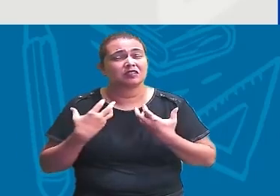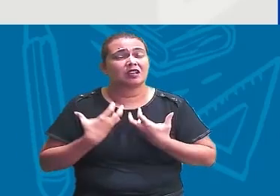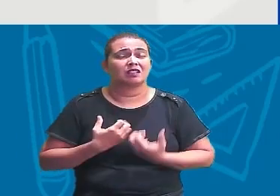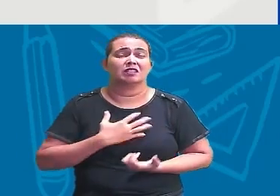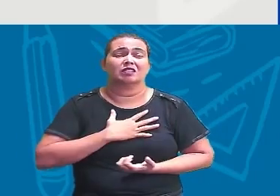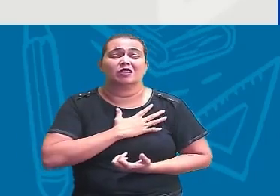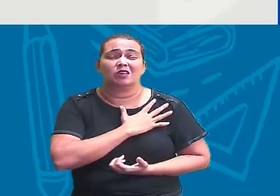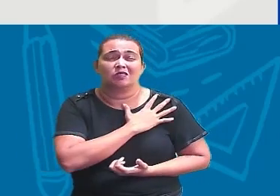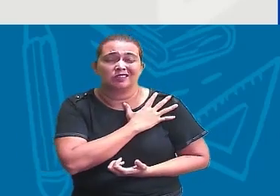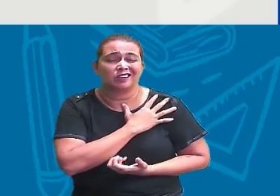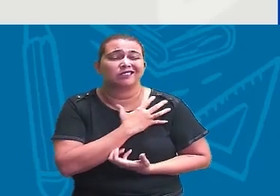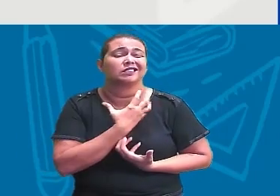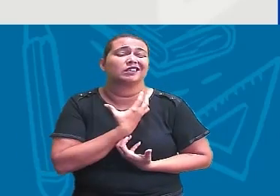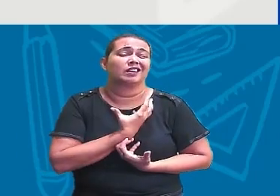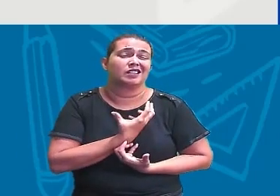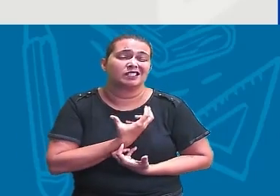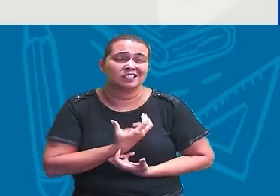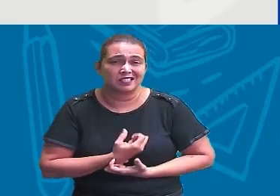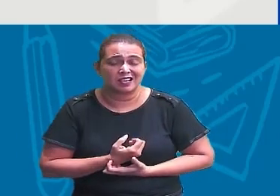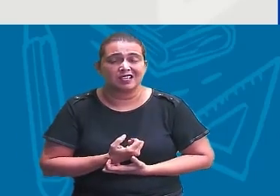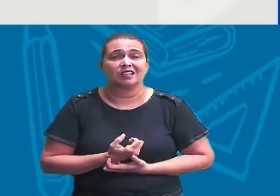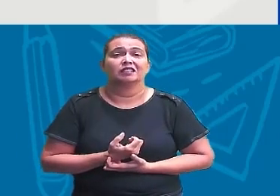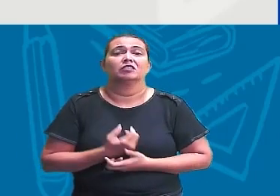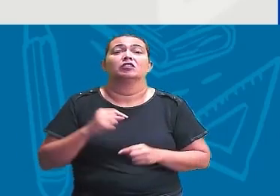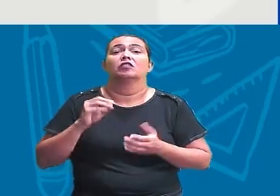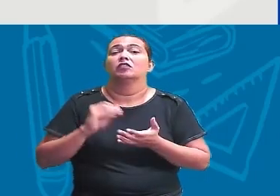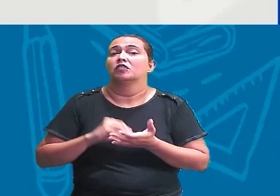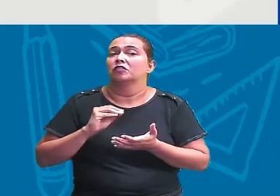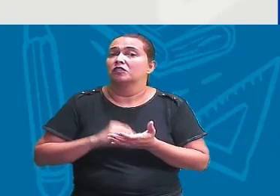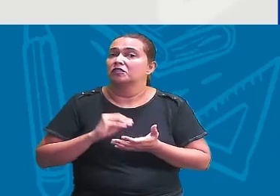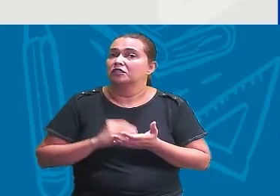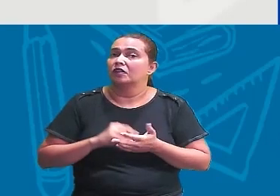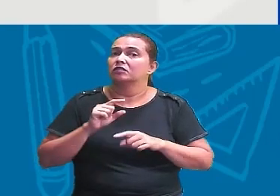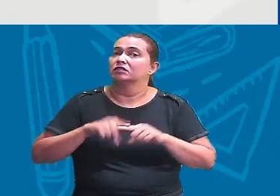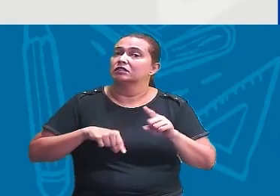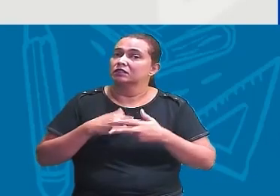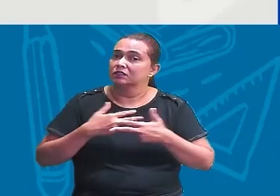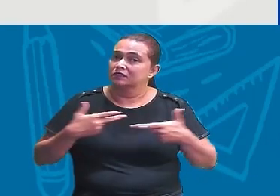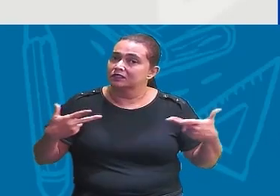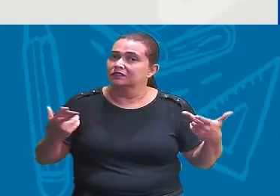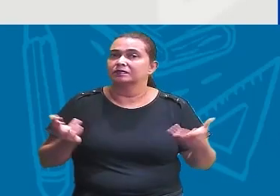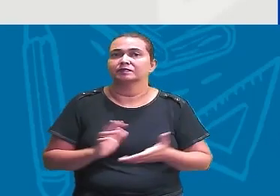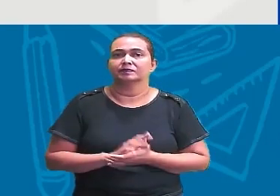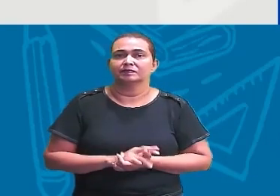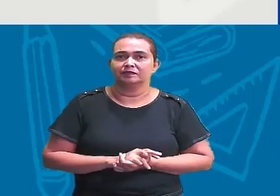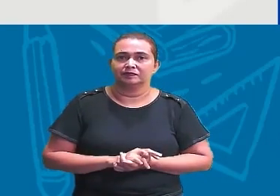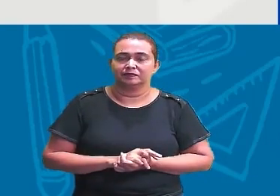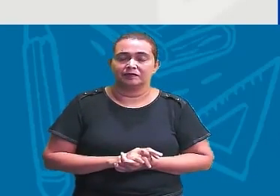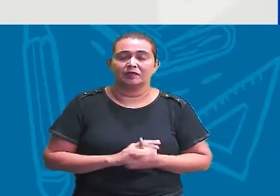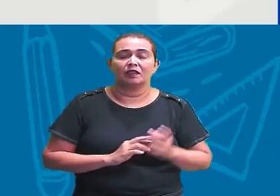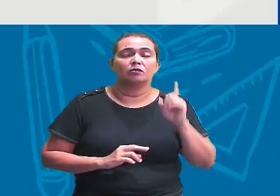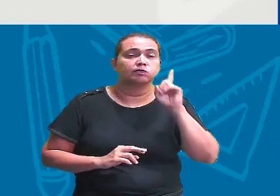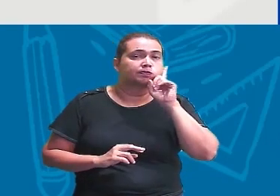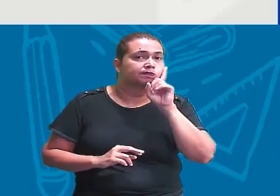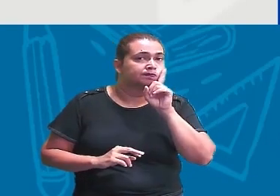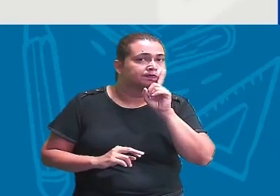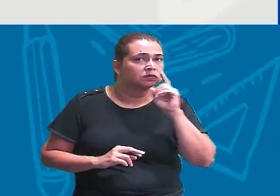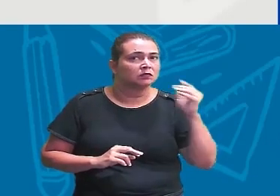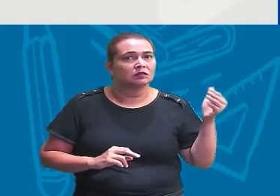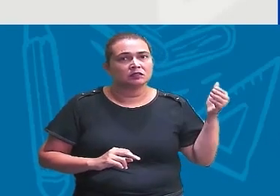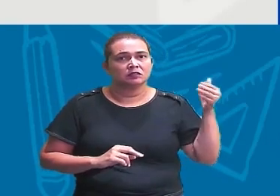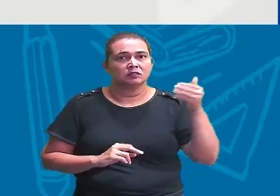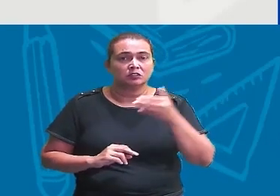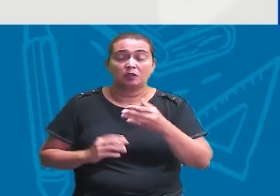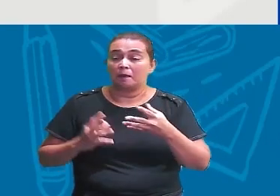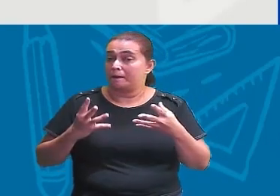soldados já estavam exaustos, as armas faltavam, os equipamentos faltavam. Nesse momento, os Estados Unidos entram com